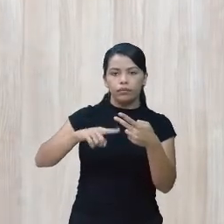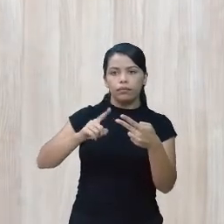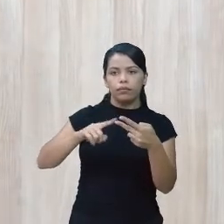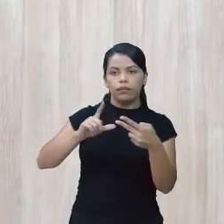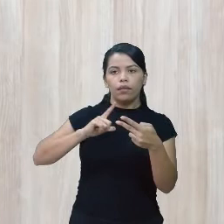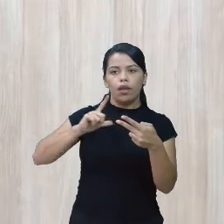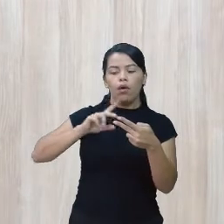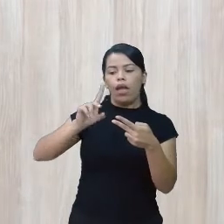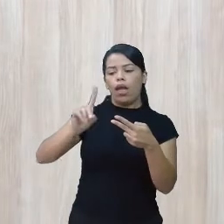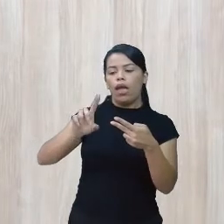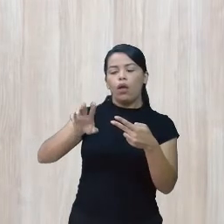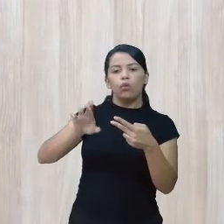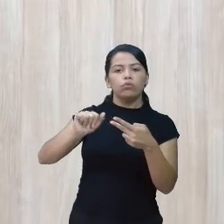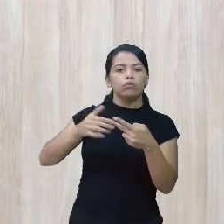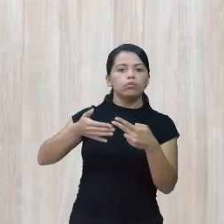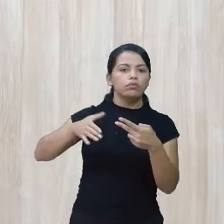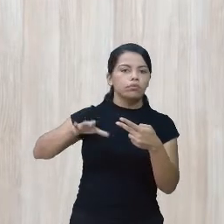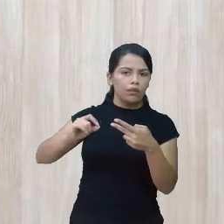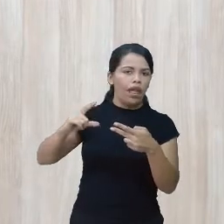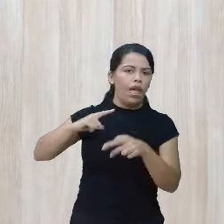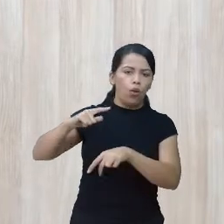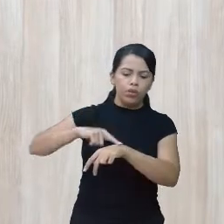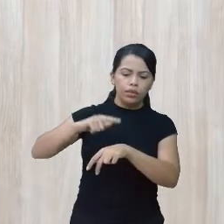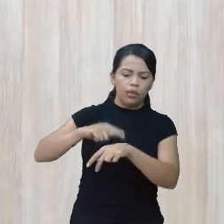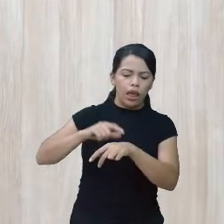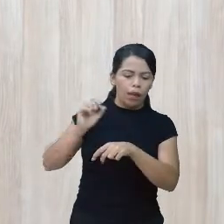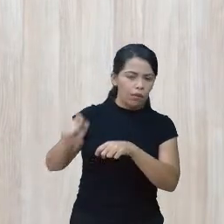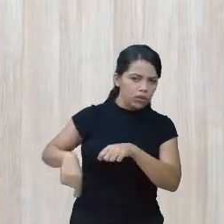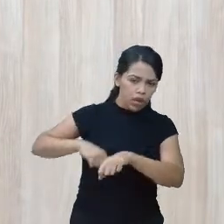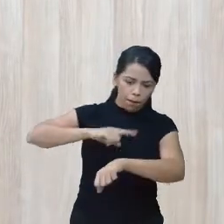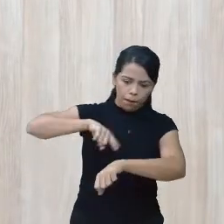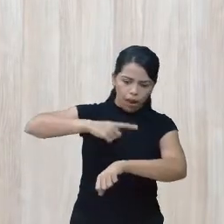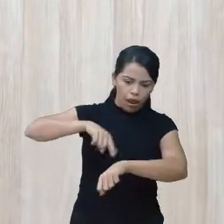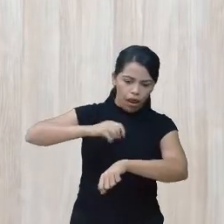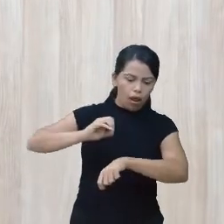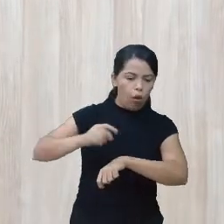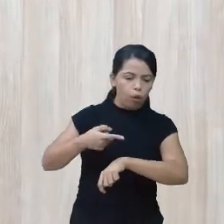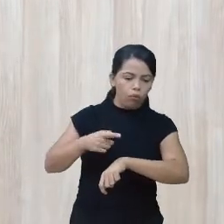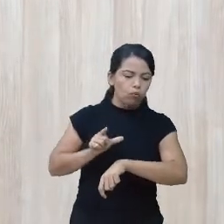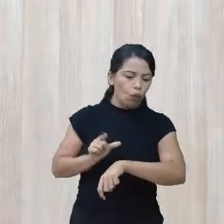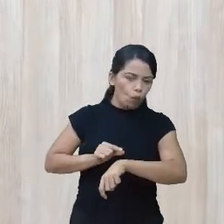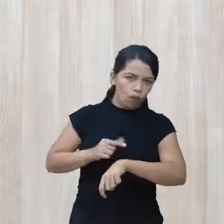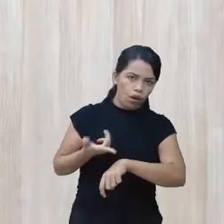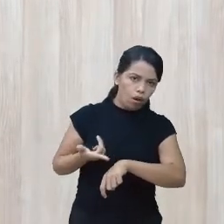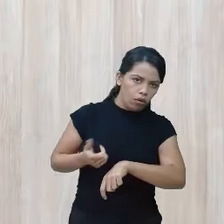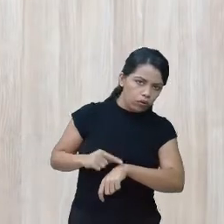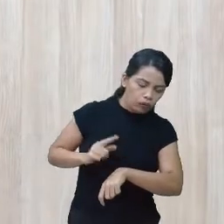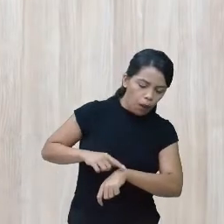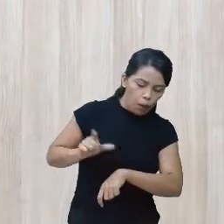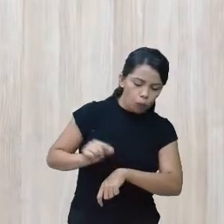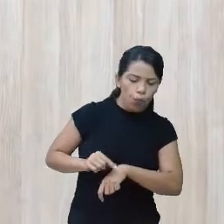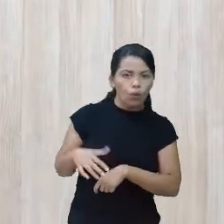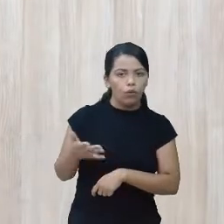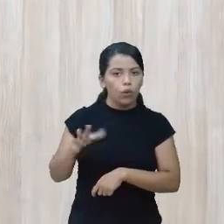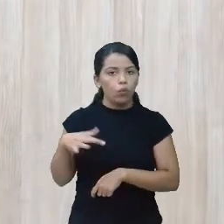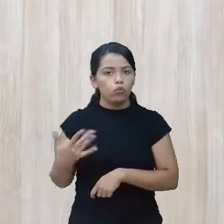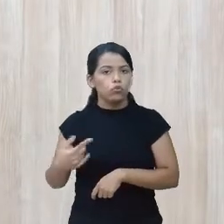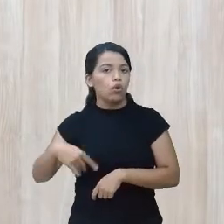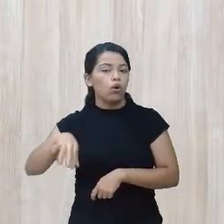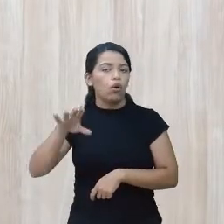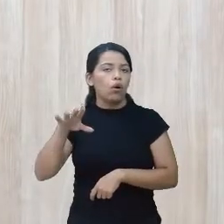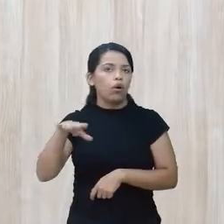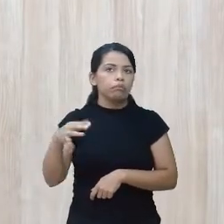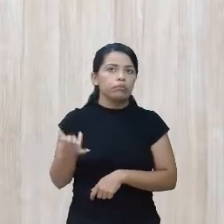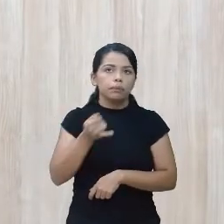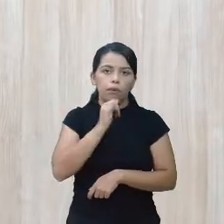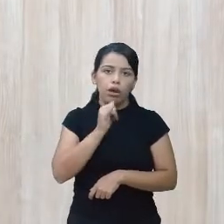a medida se o som é longo ou curto. Não sei se vocês lembram, o som de uma sirene é